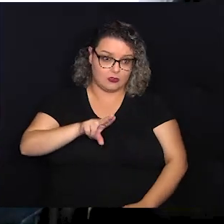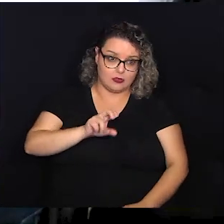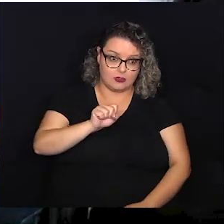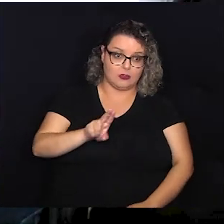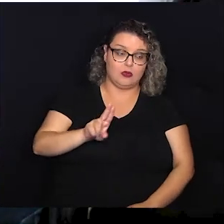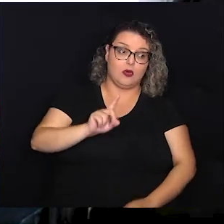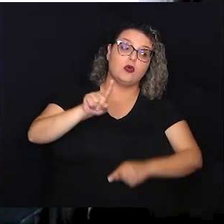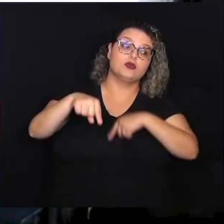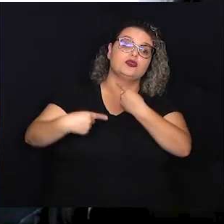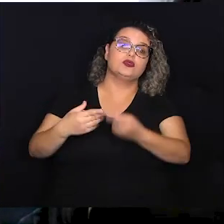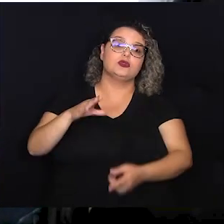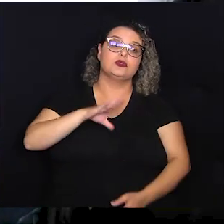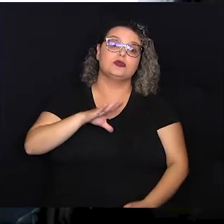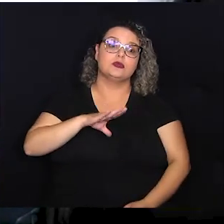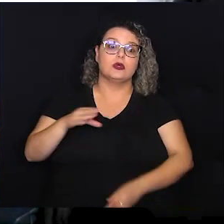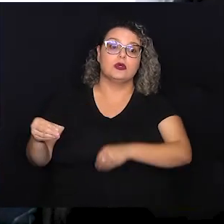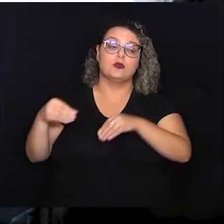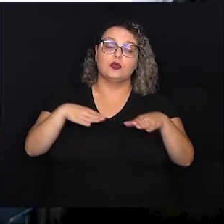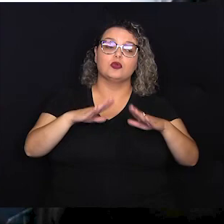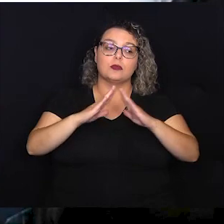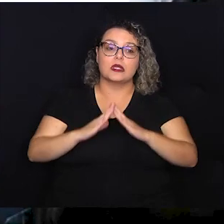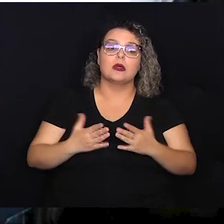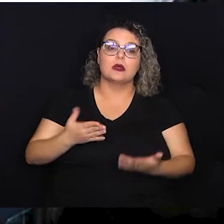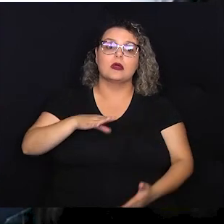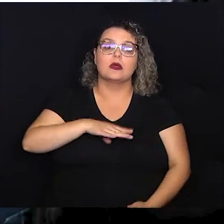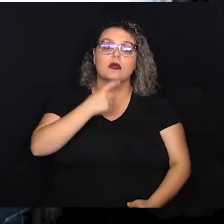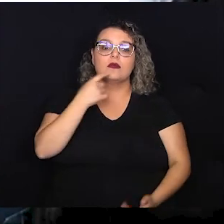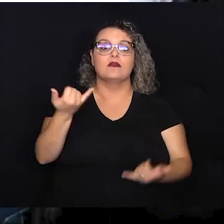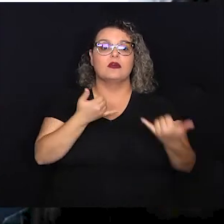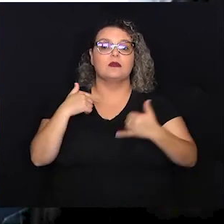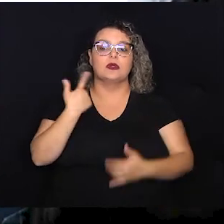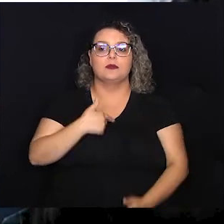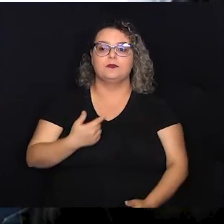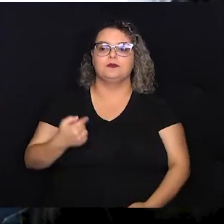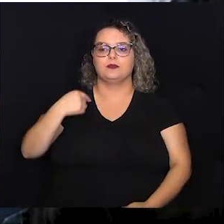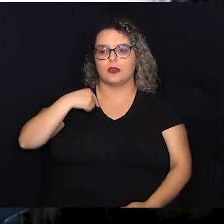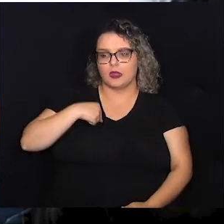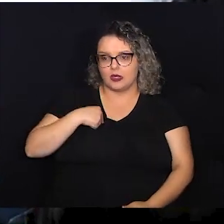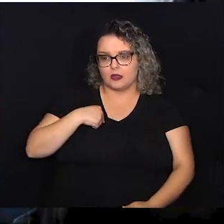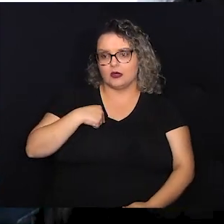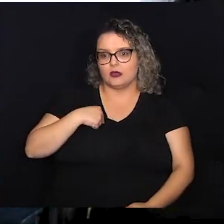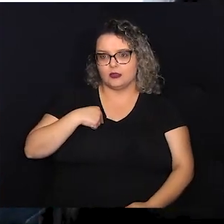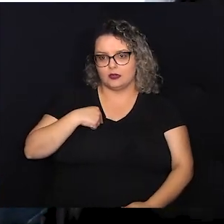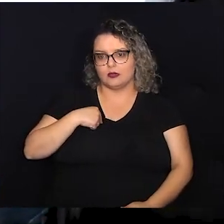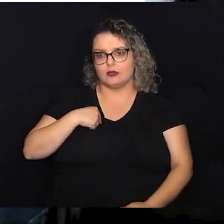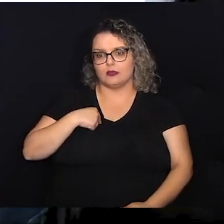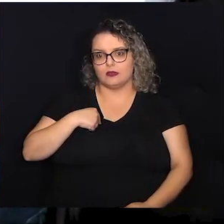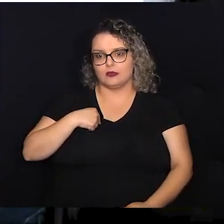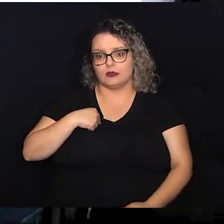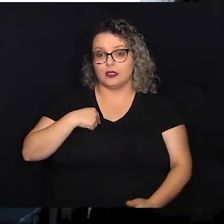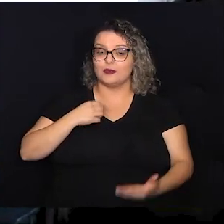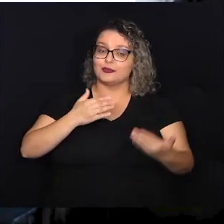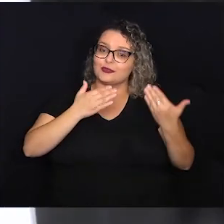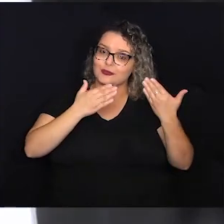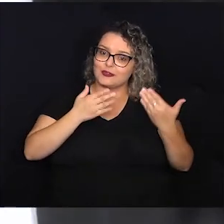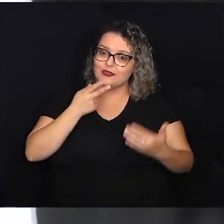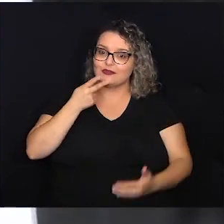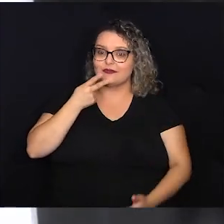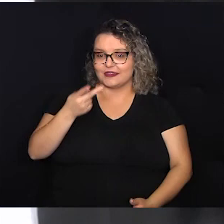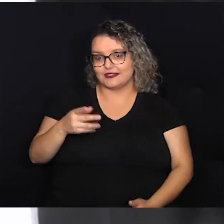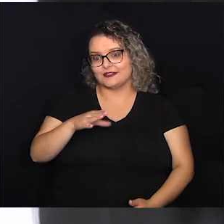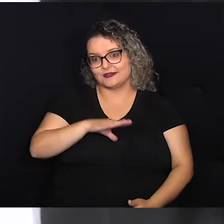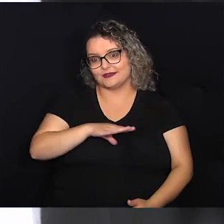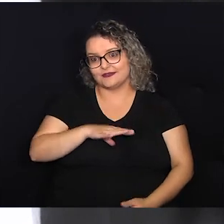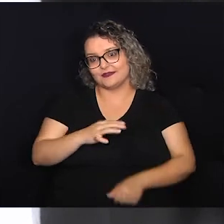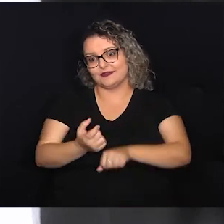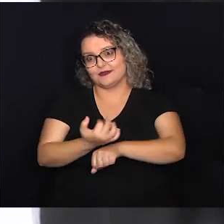Você é de Campinas ou de Sumaré, ou veio de outra cidade e veio morar aqui em Campinas? Conta pra gente. Eu sou muito